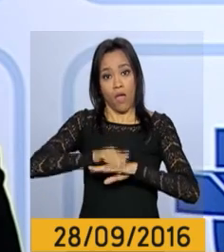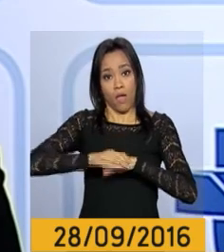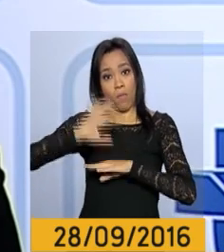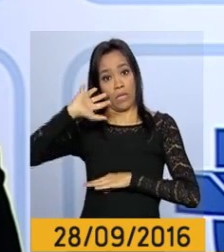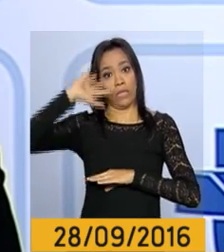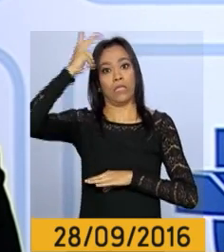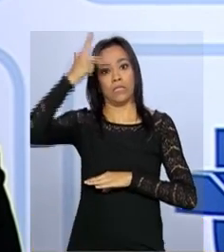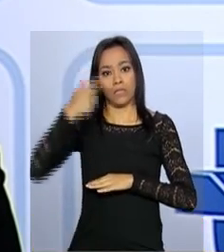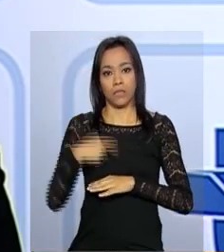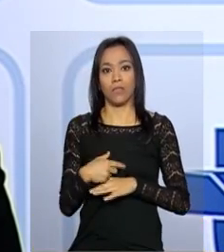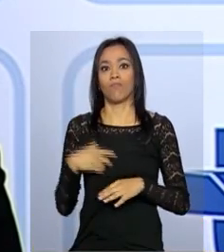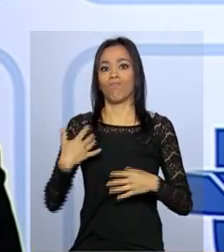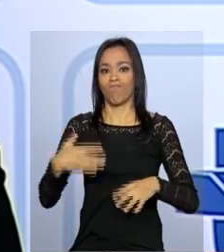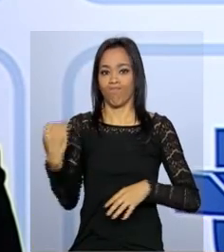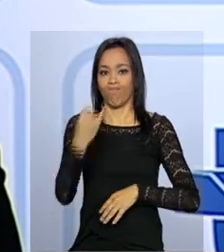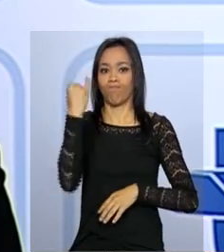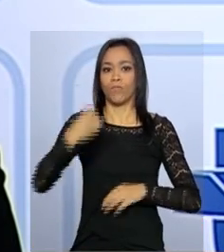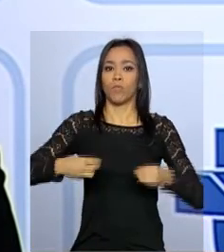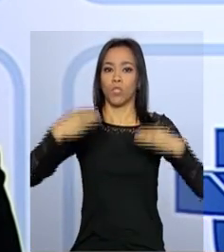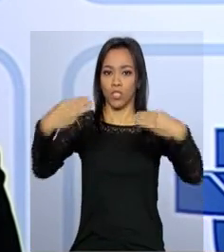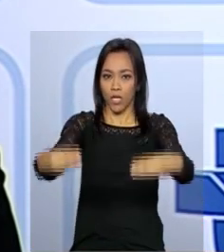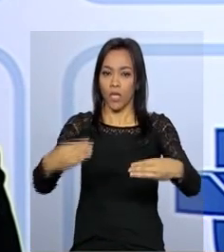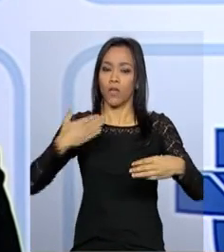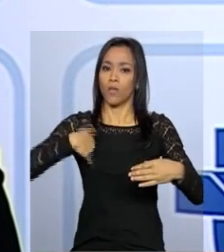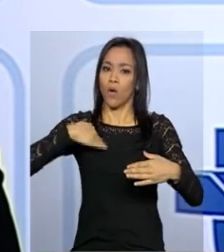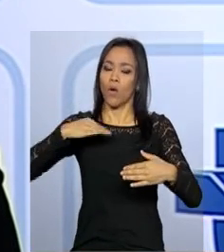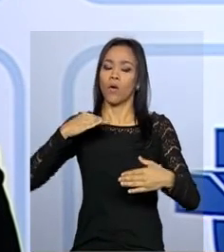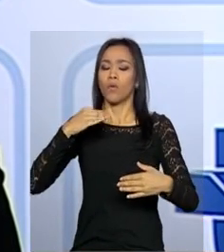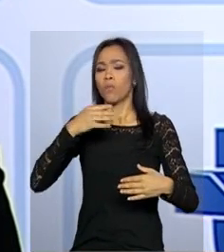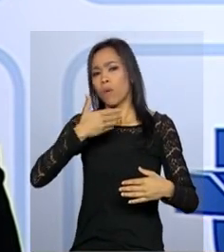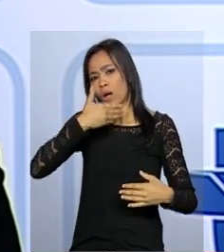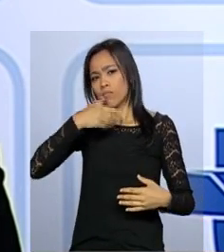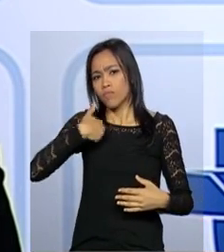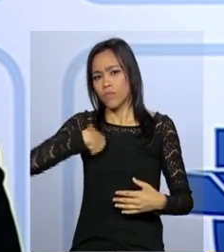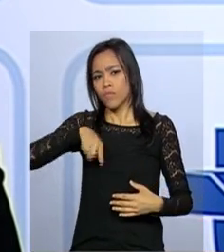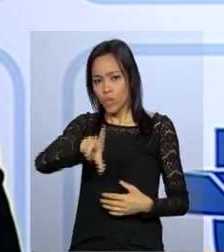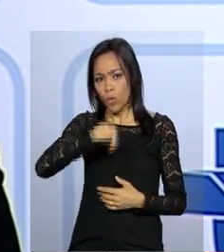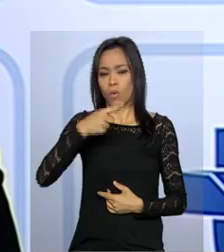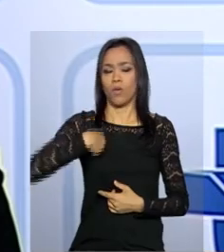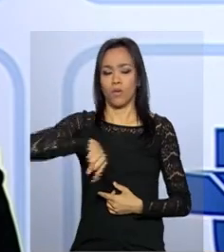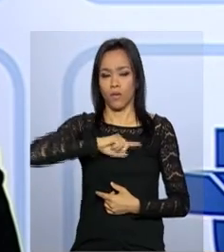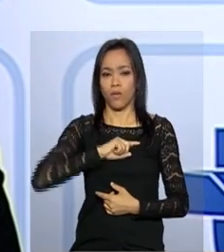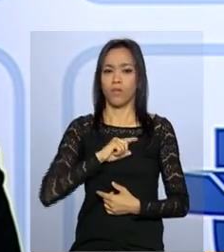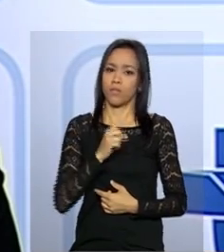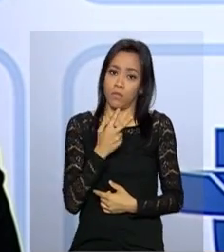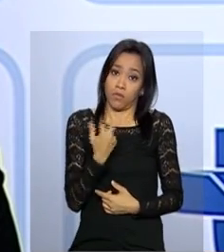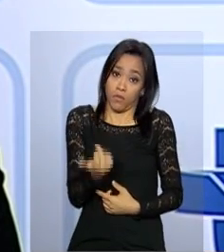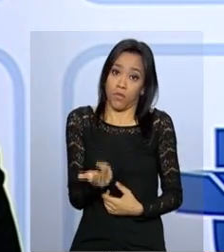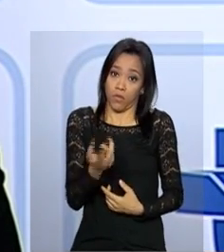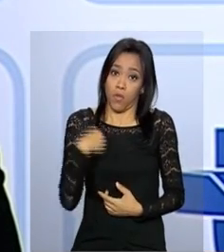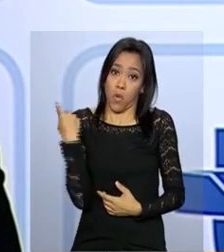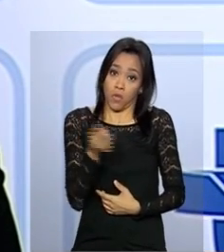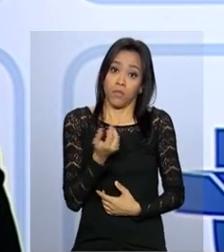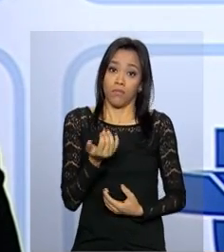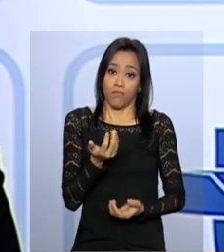ministério estamos à frente uma opção que nós fizemos porque nós podíamos simplesmente